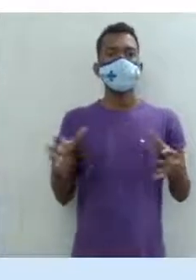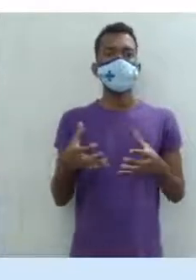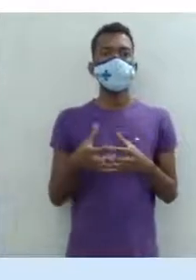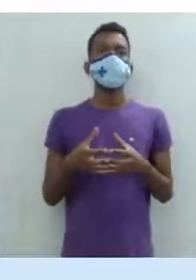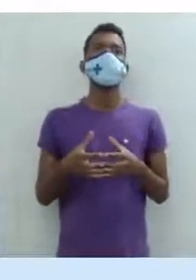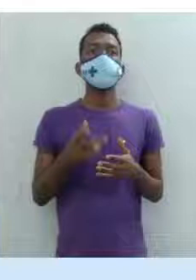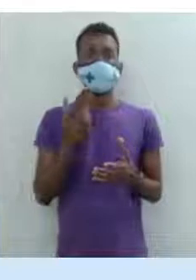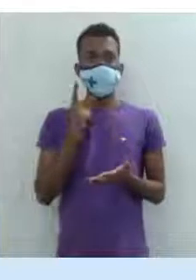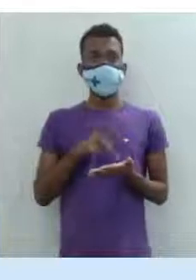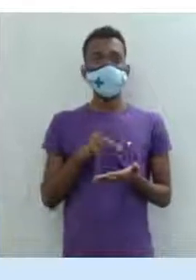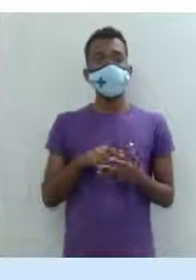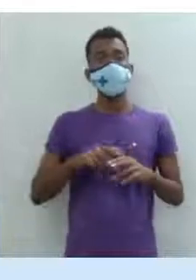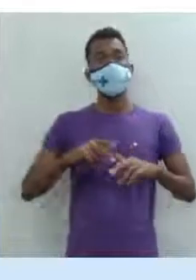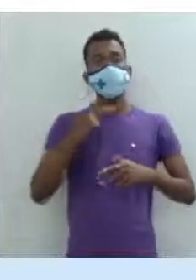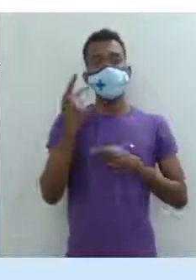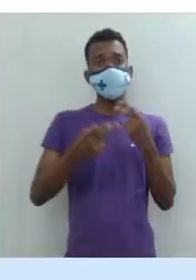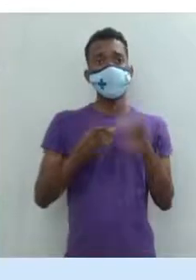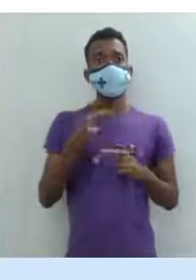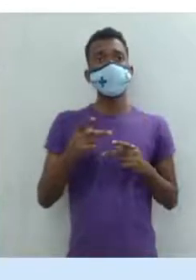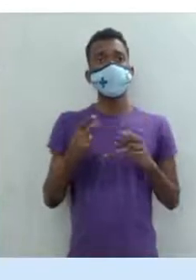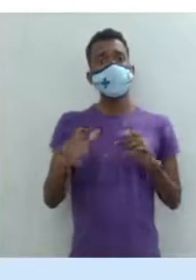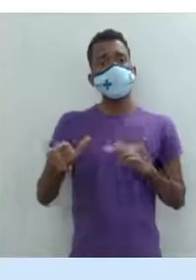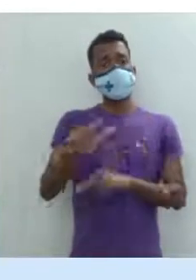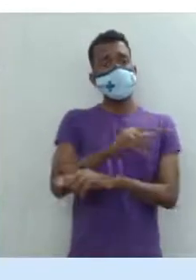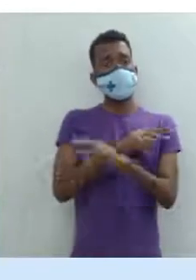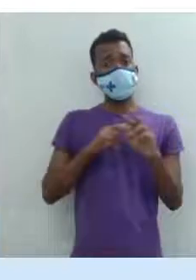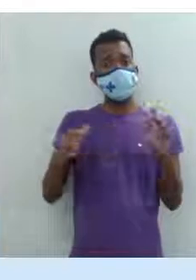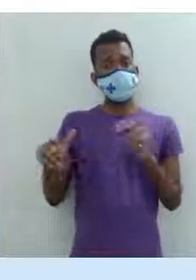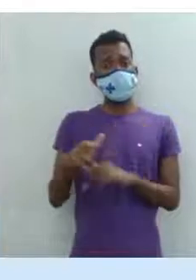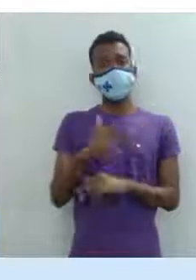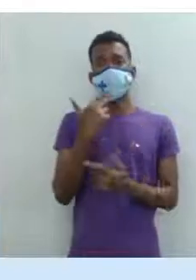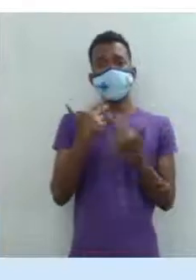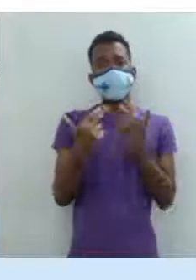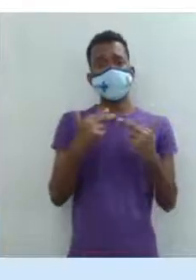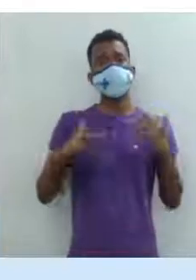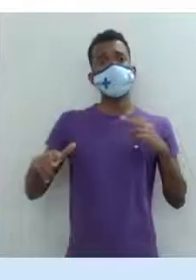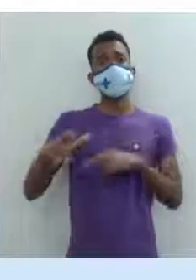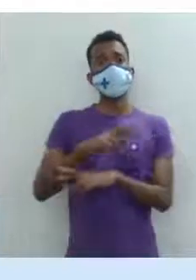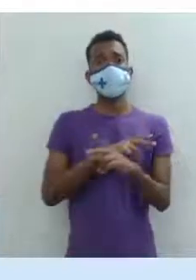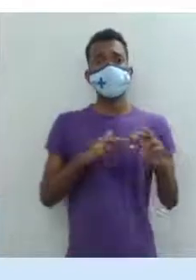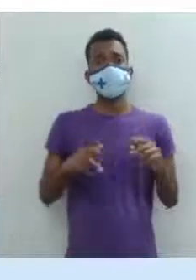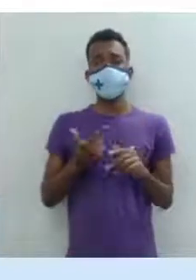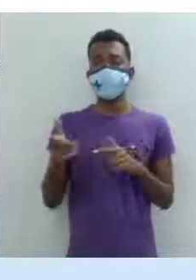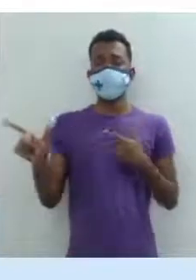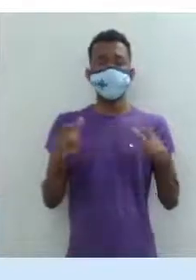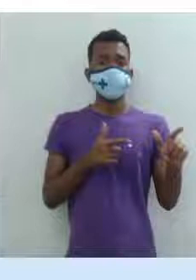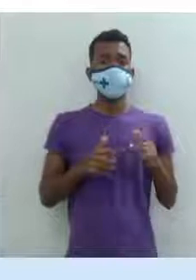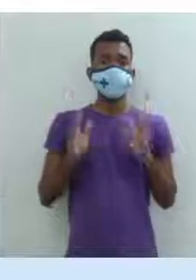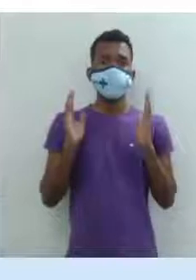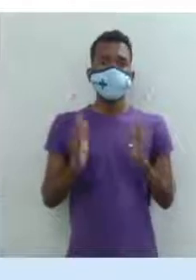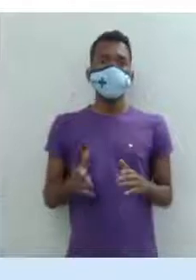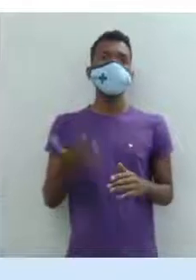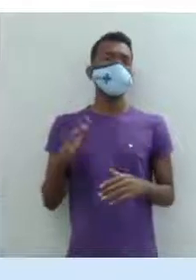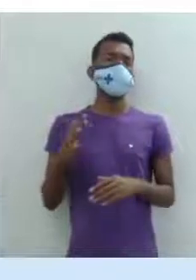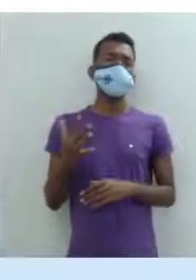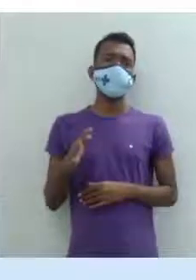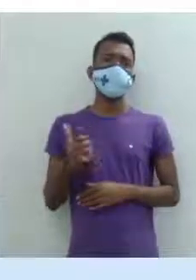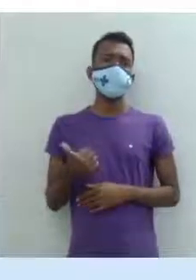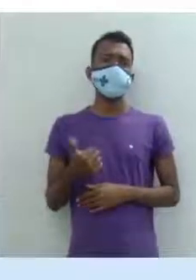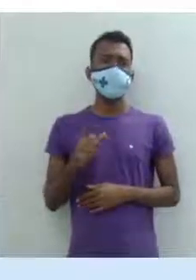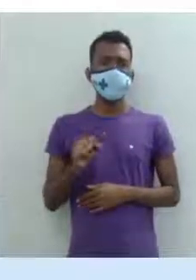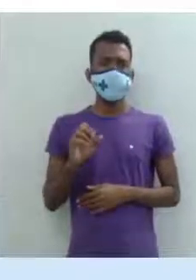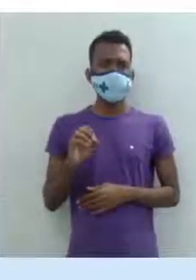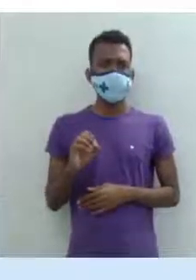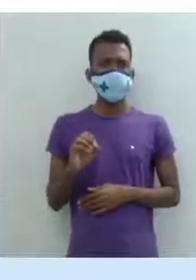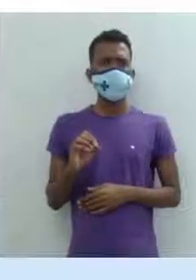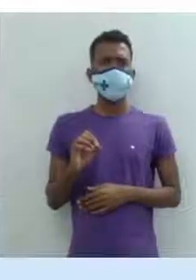na realidade, falam línguas diferentes, né? Uma das outras. Há pelo menos cerca de